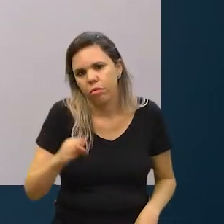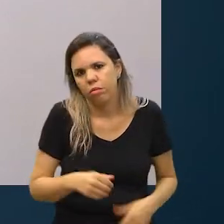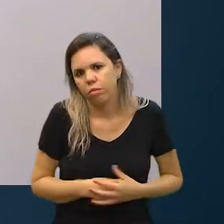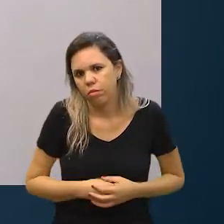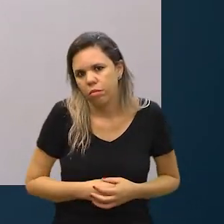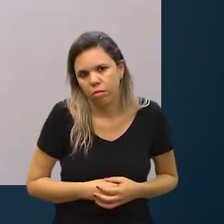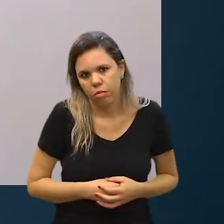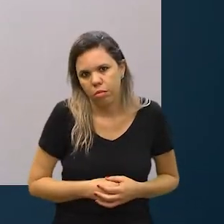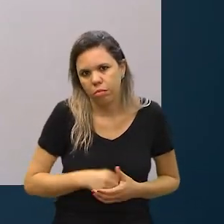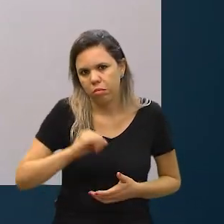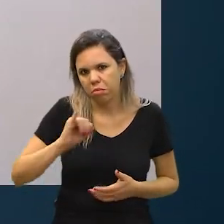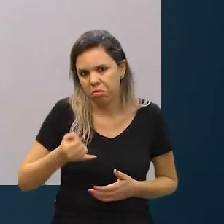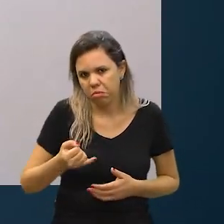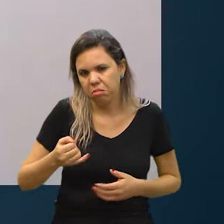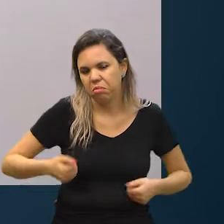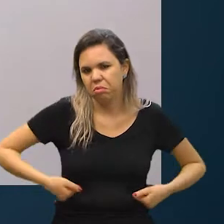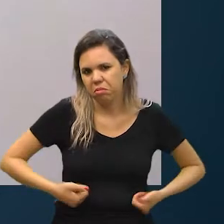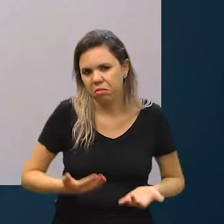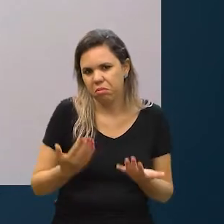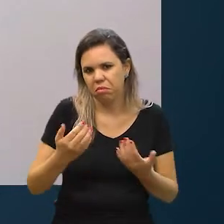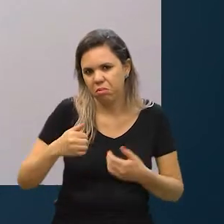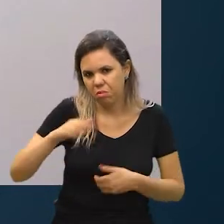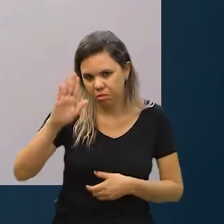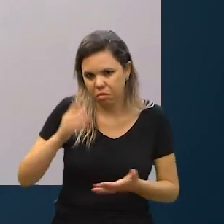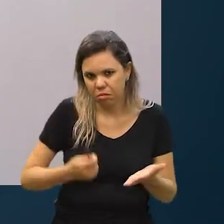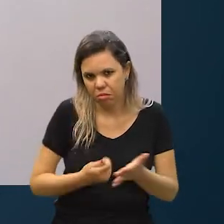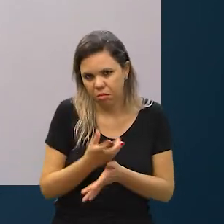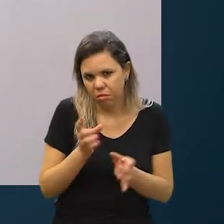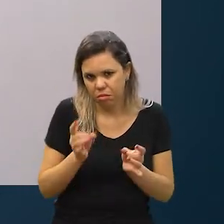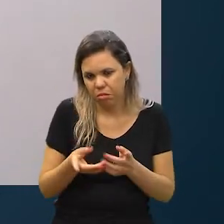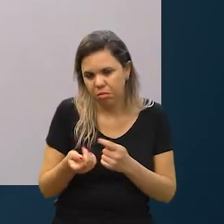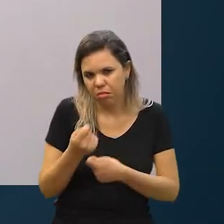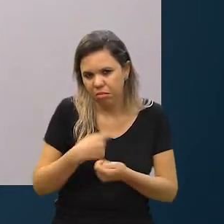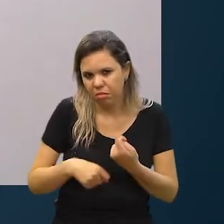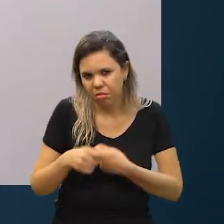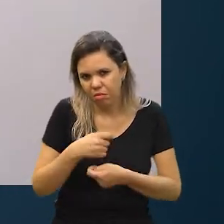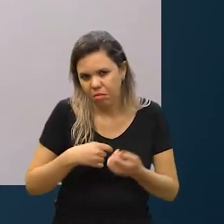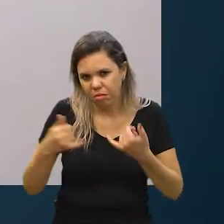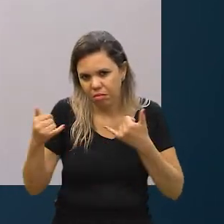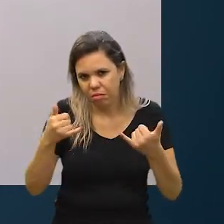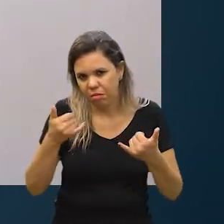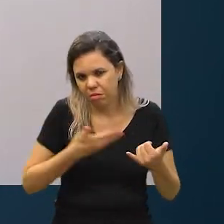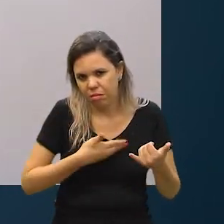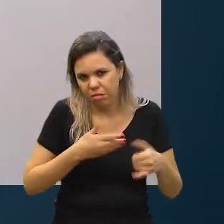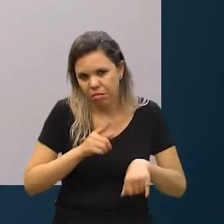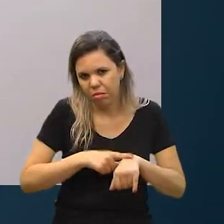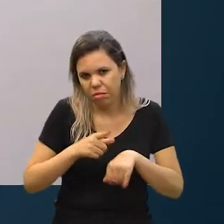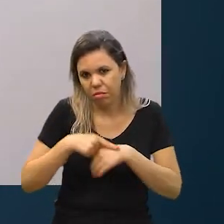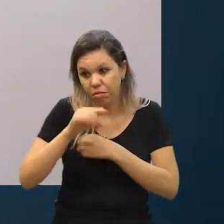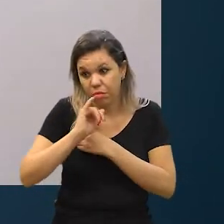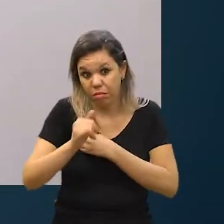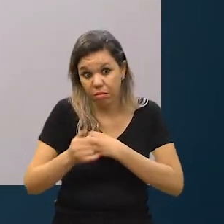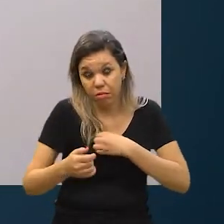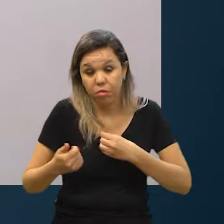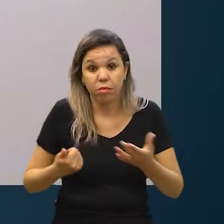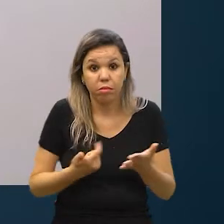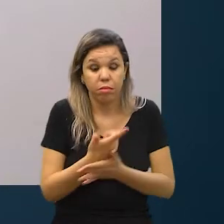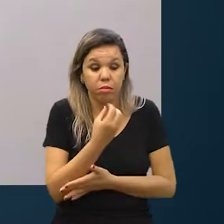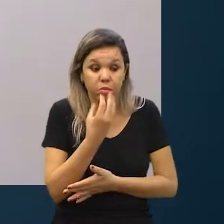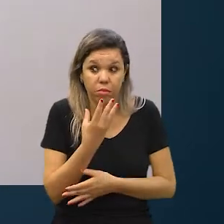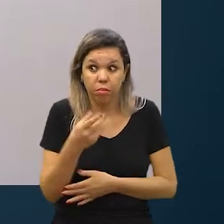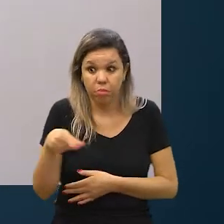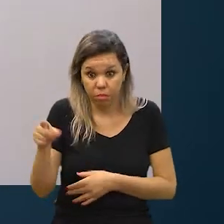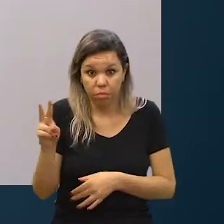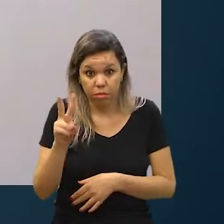falar que a gente consome mais, a gente compra, vende, negocia, liga para a amiga na hora para avisar, olha, comprei, o preço está bom, vai